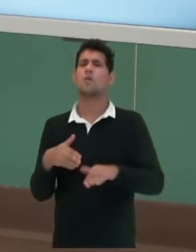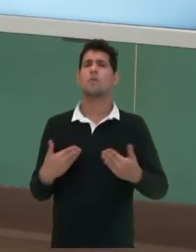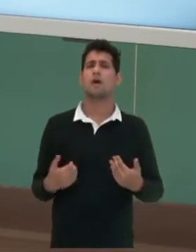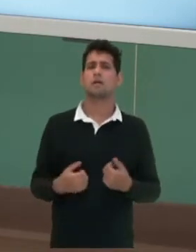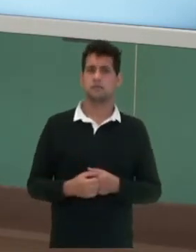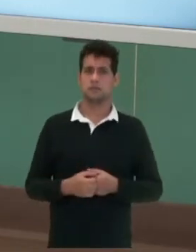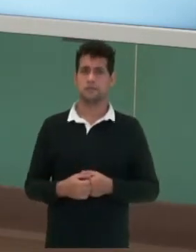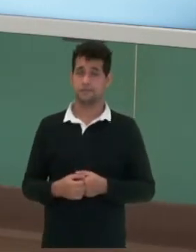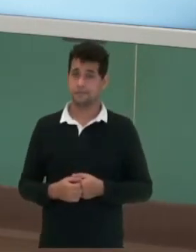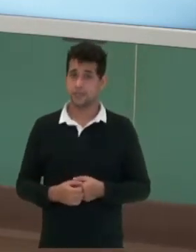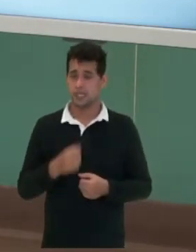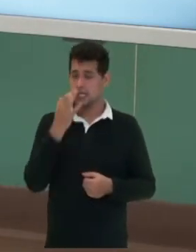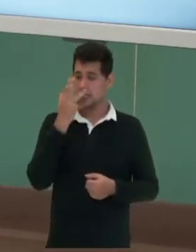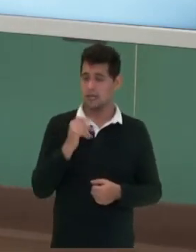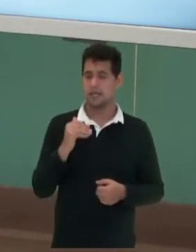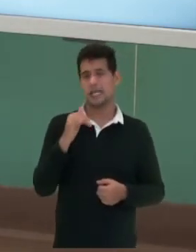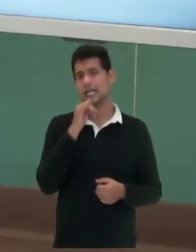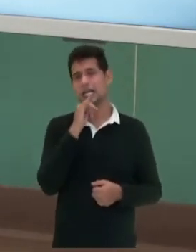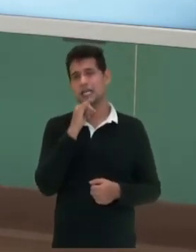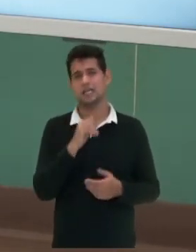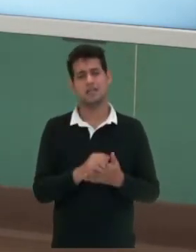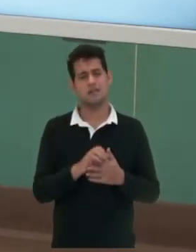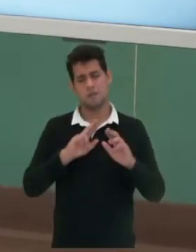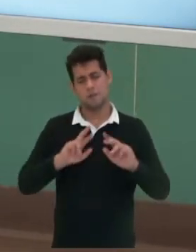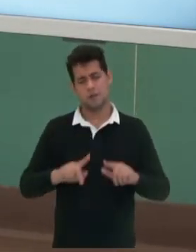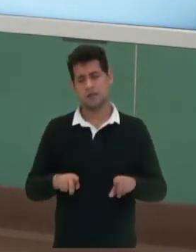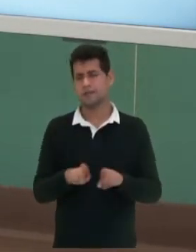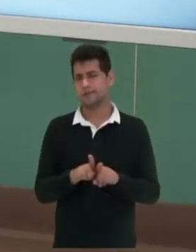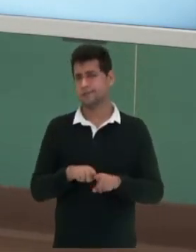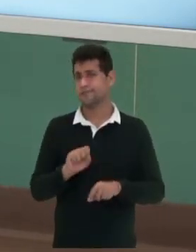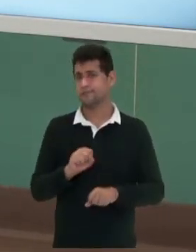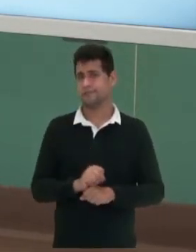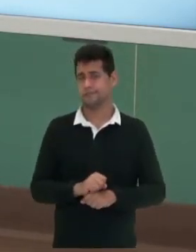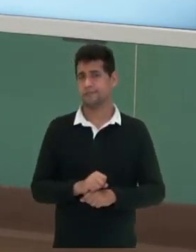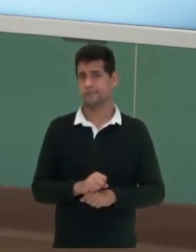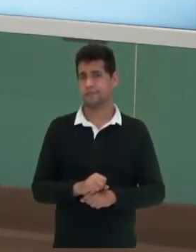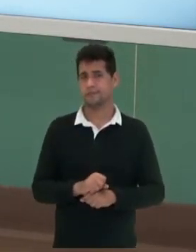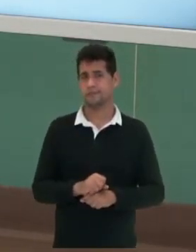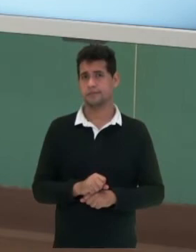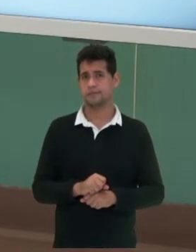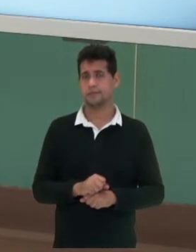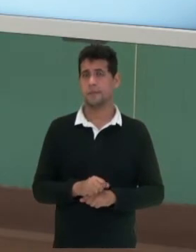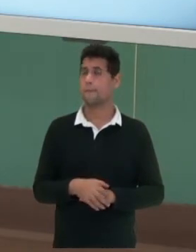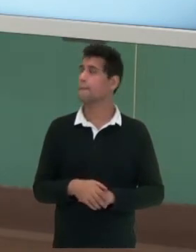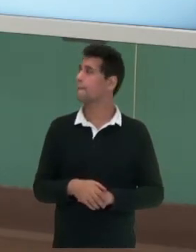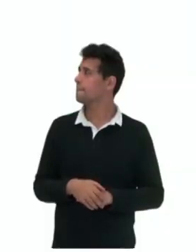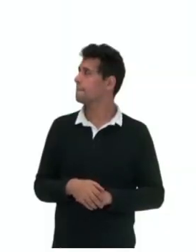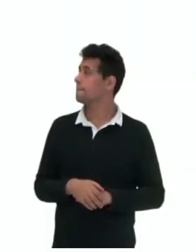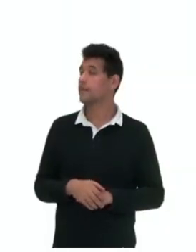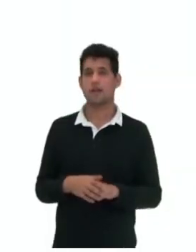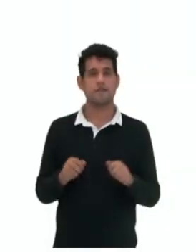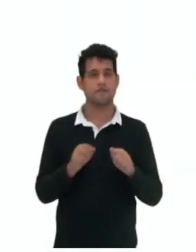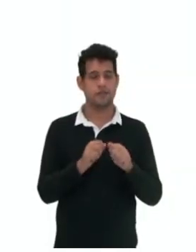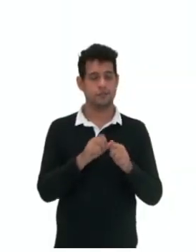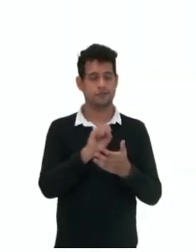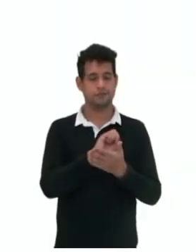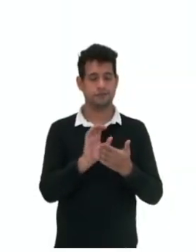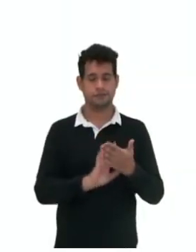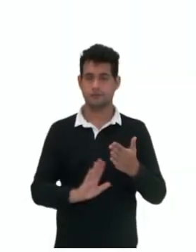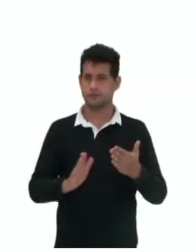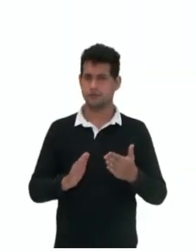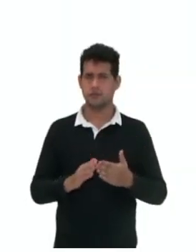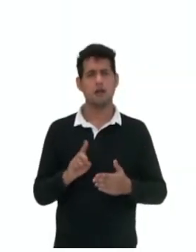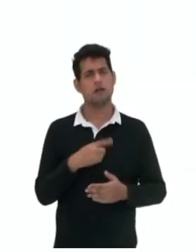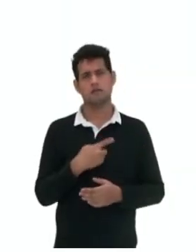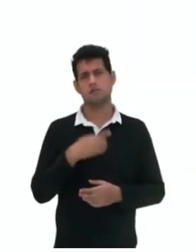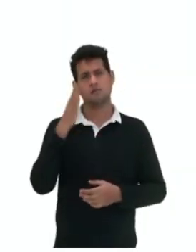vacinas do calendário infantil, né? Tétano, meningite, são produzidas dessa forma. Vamos para uma atividade.